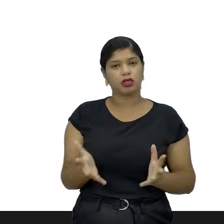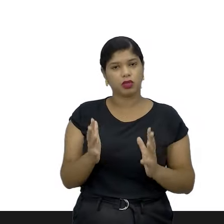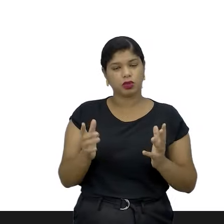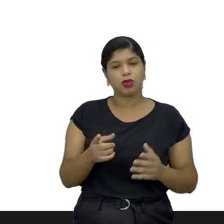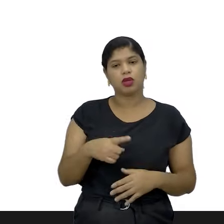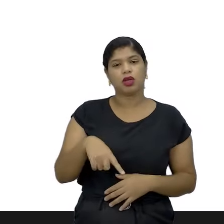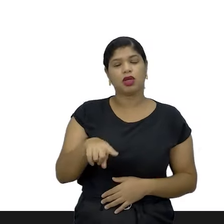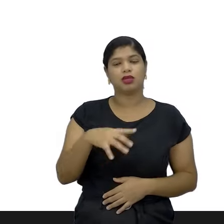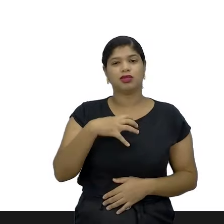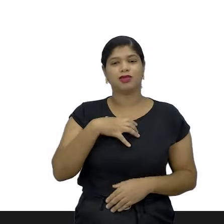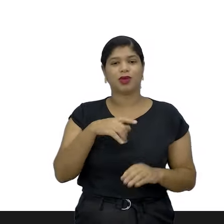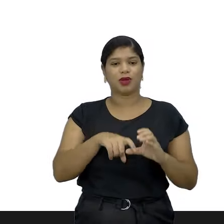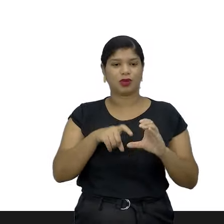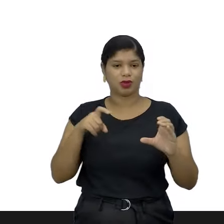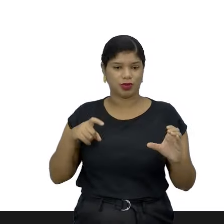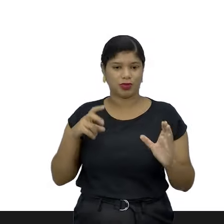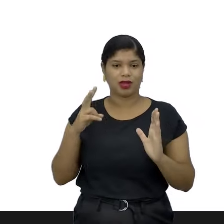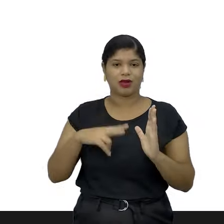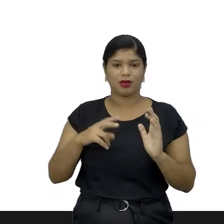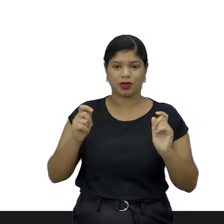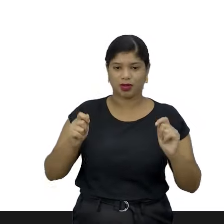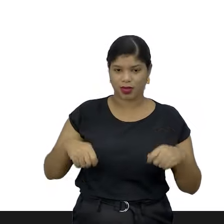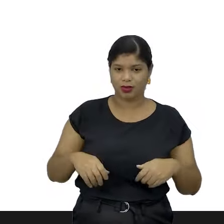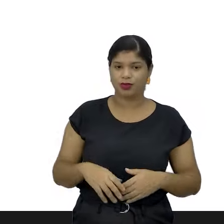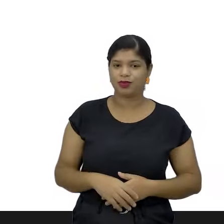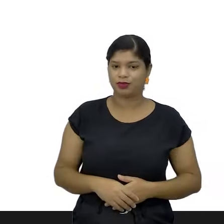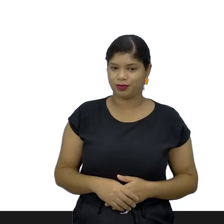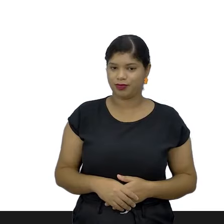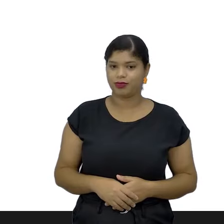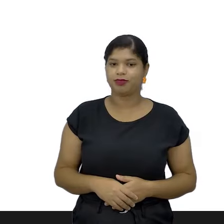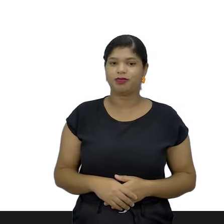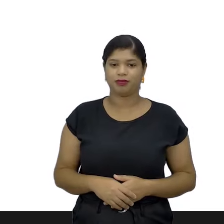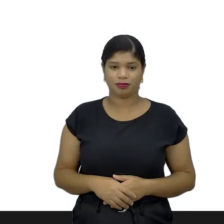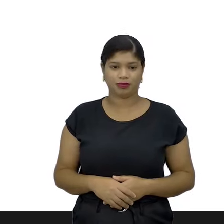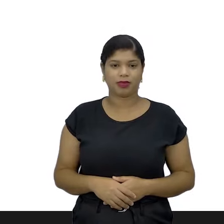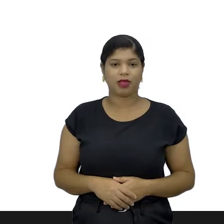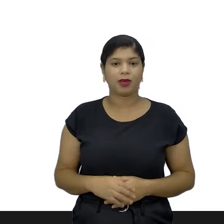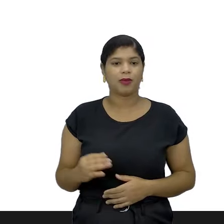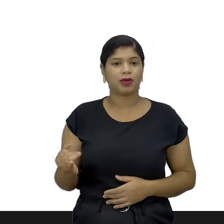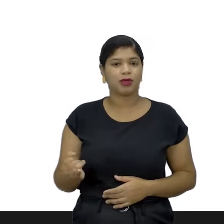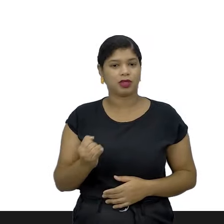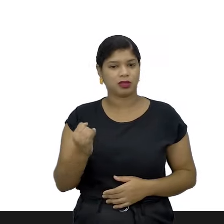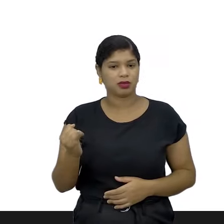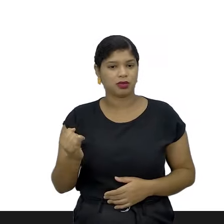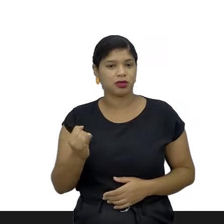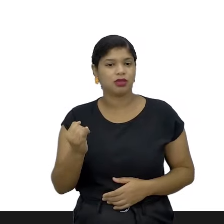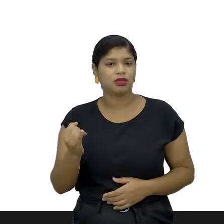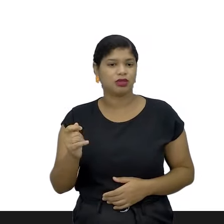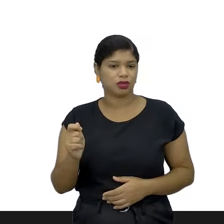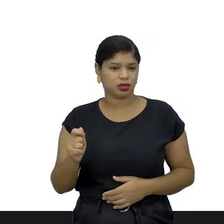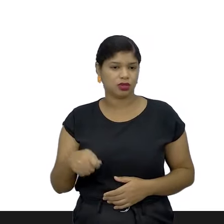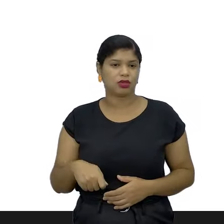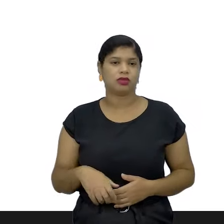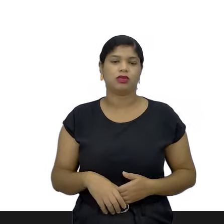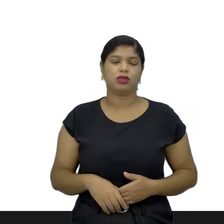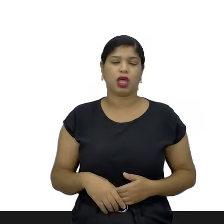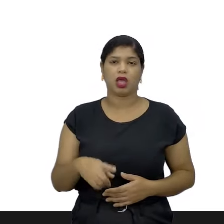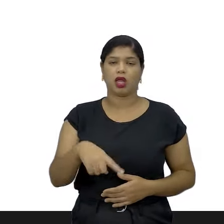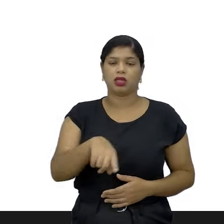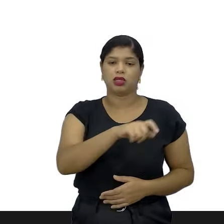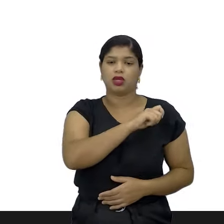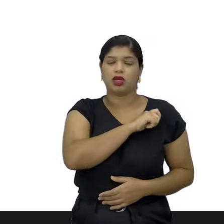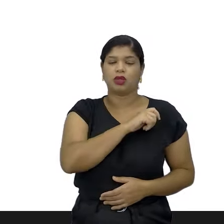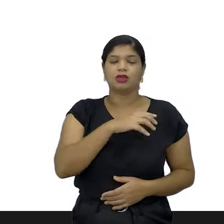ganhem autonomia na leitura. E também é válido, né, para tranquilizá-los, né, que